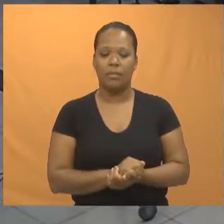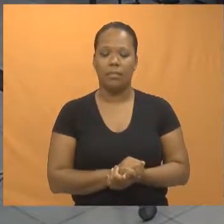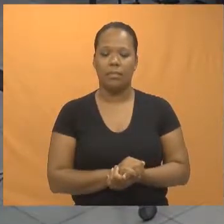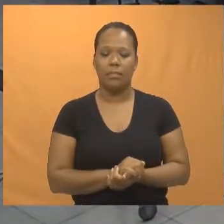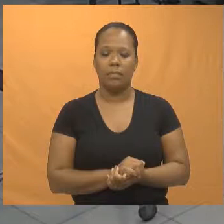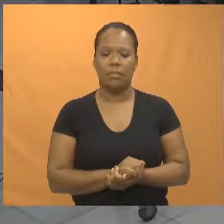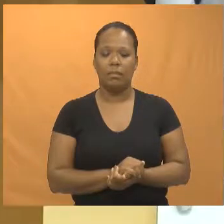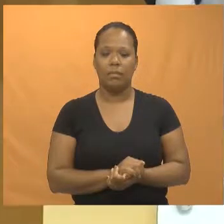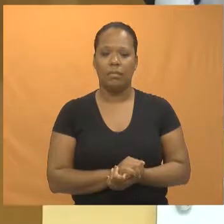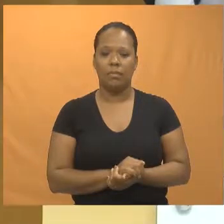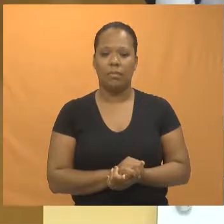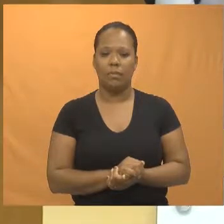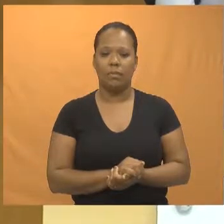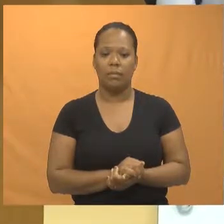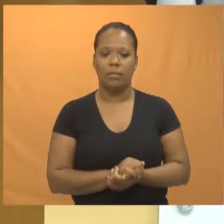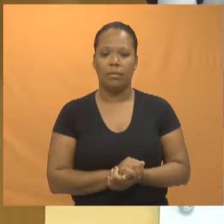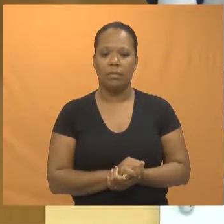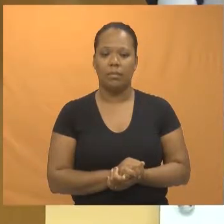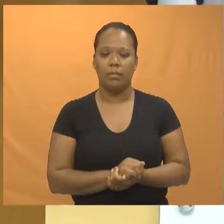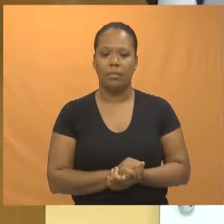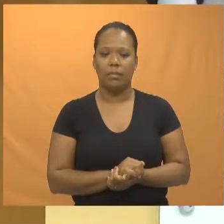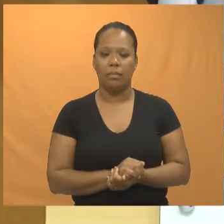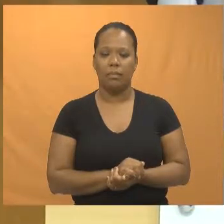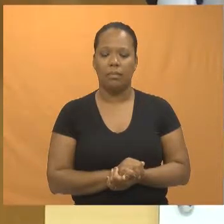Eu tenho feito muitos